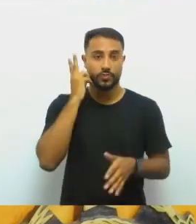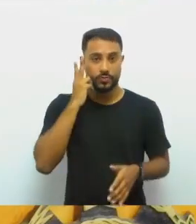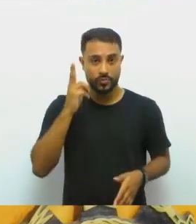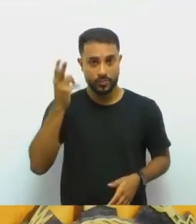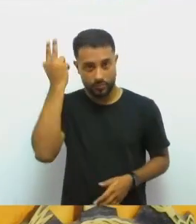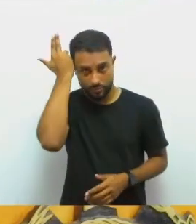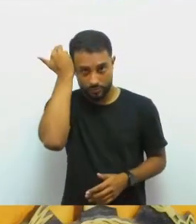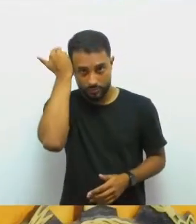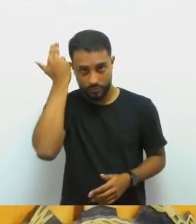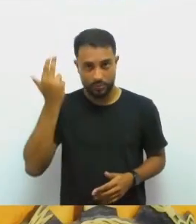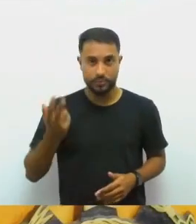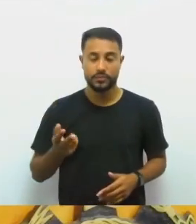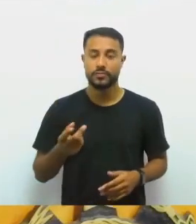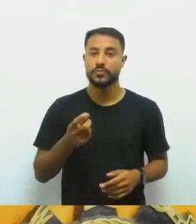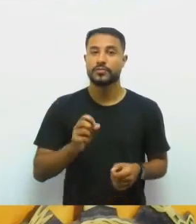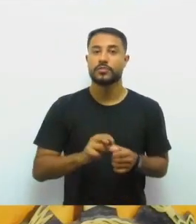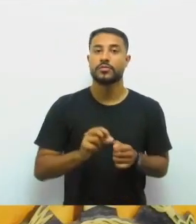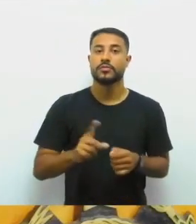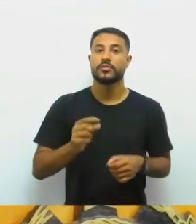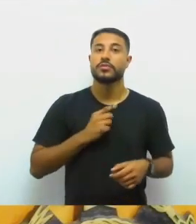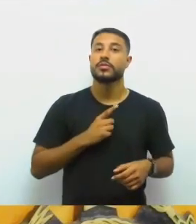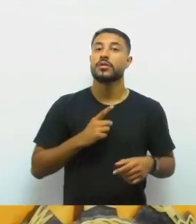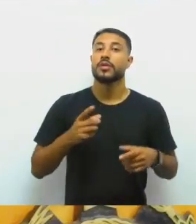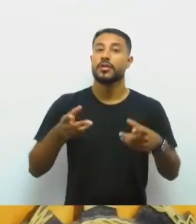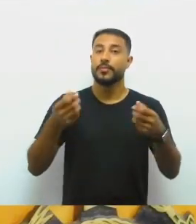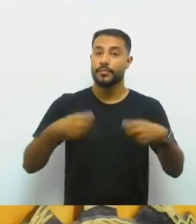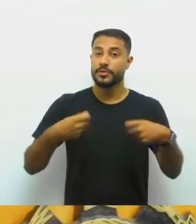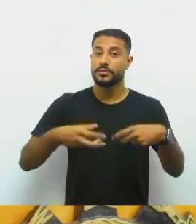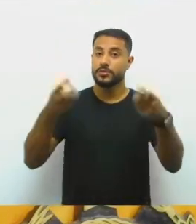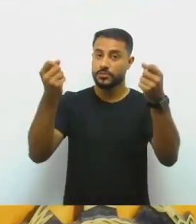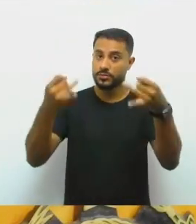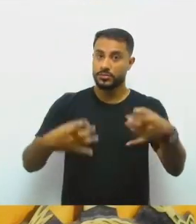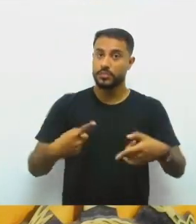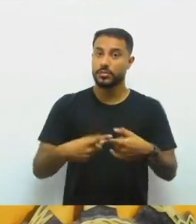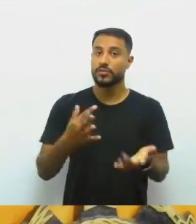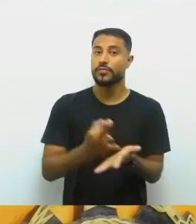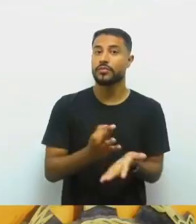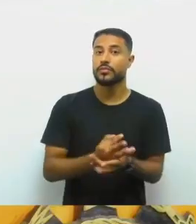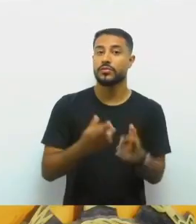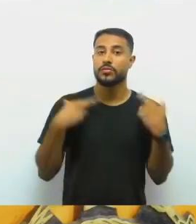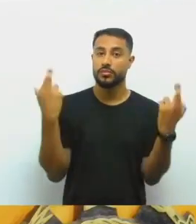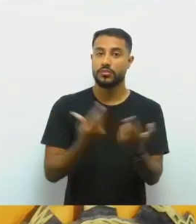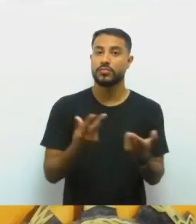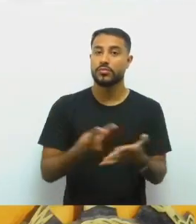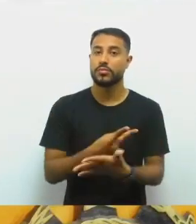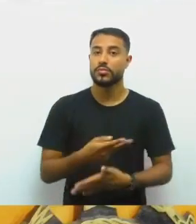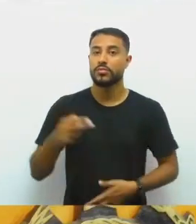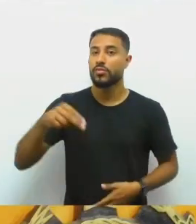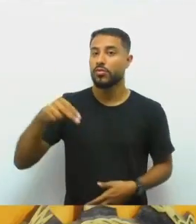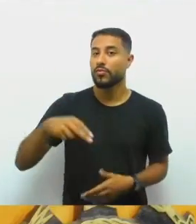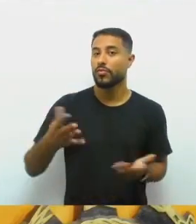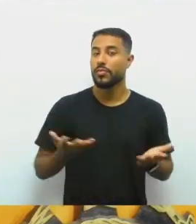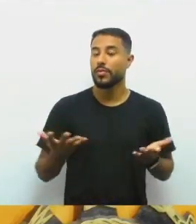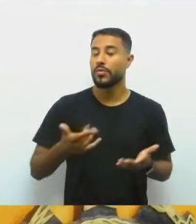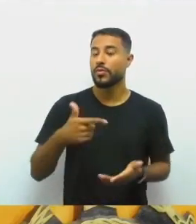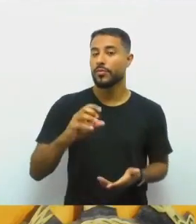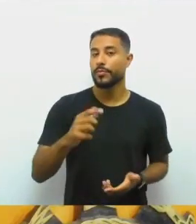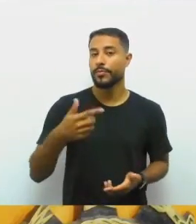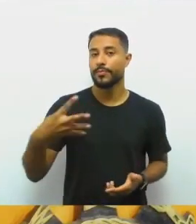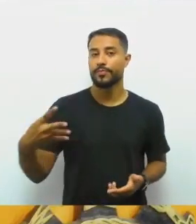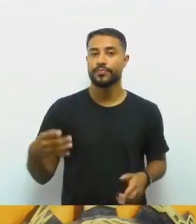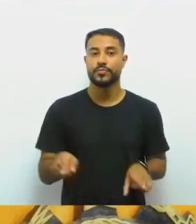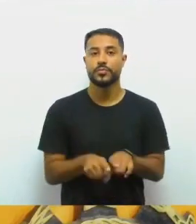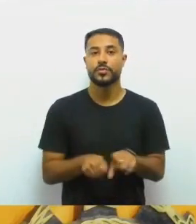mesa diretora que seja indicado sua ausência na sessão ordinária dia 14 de novembro de 2024. Indicação 3397, indicando ao